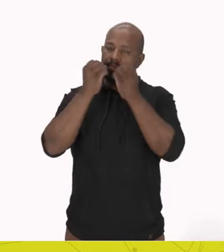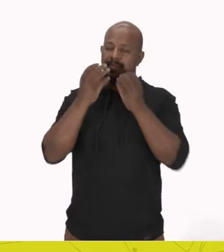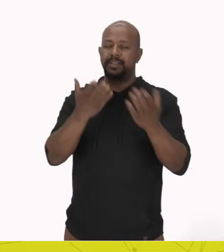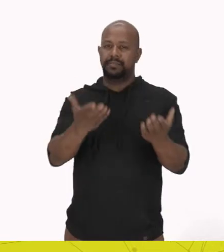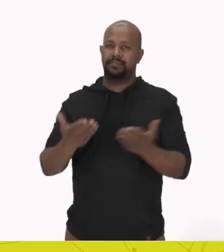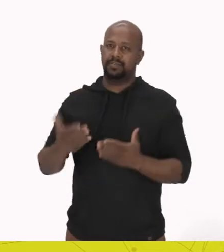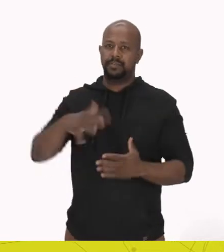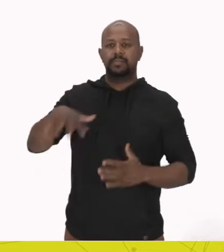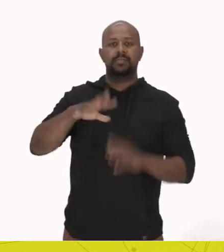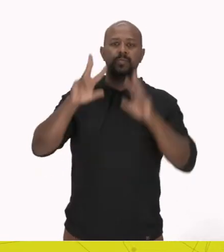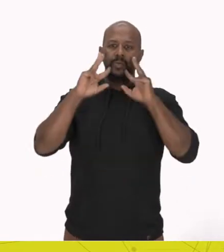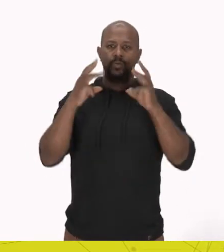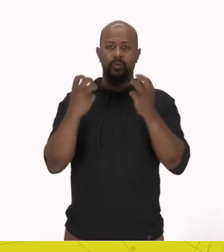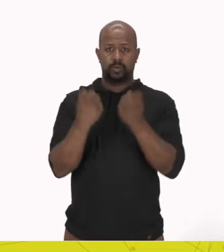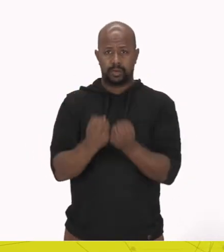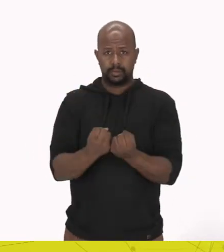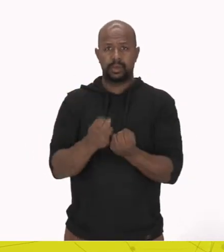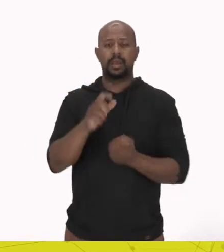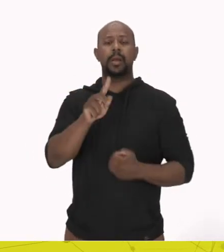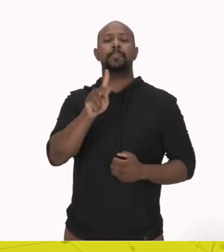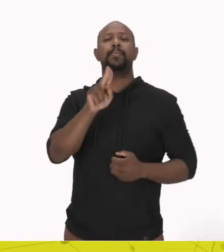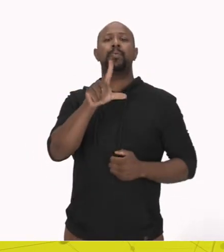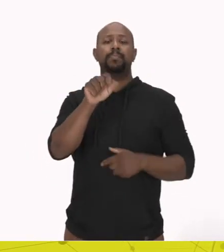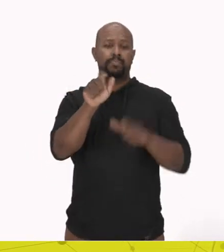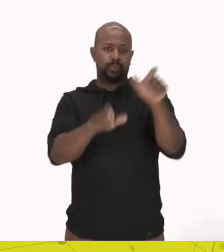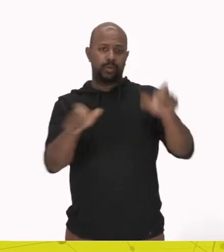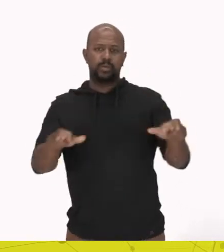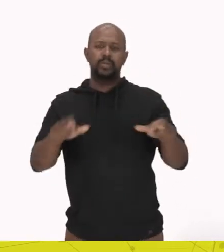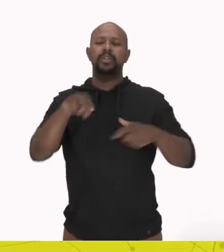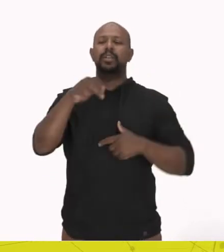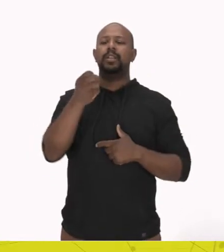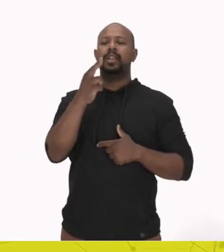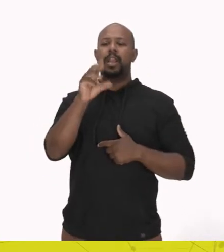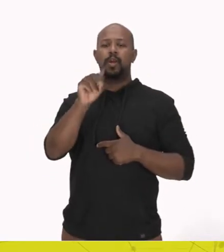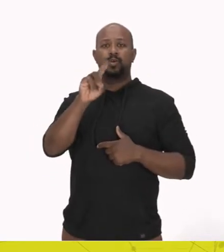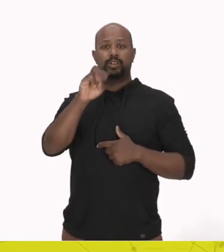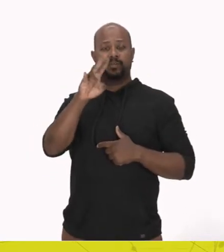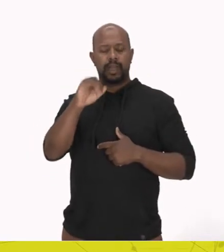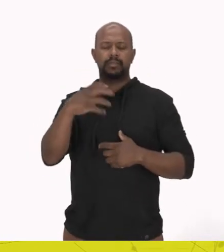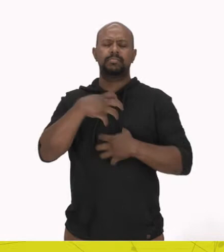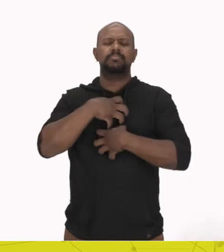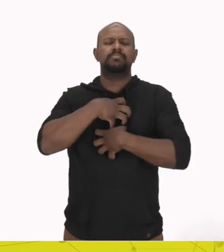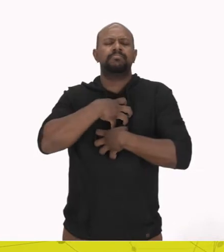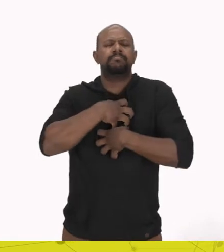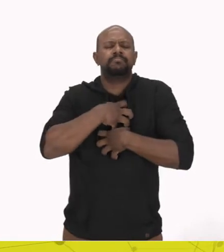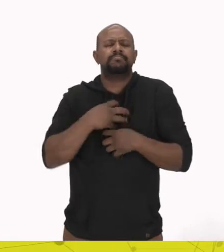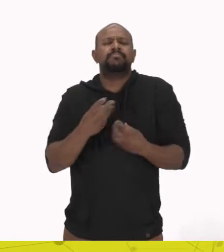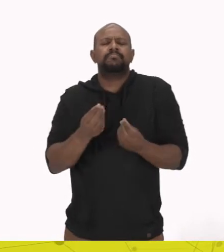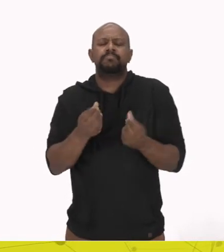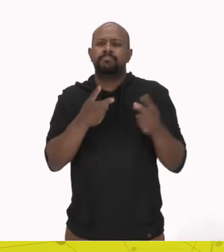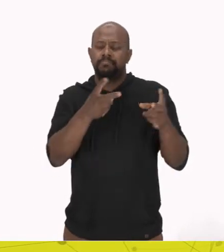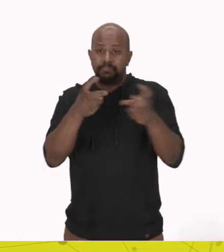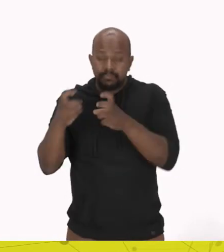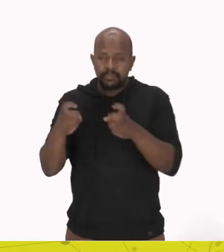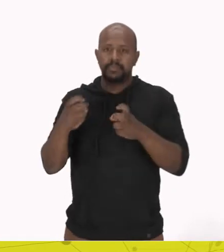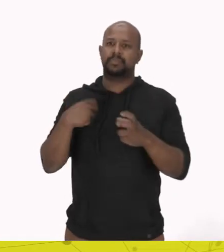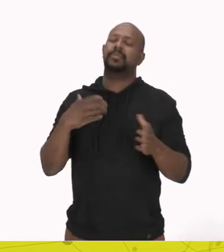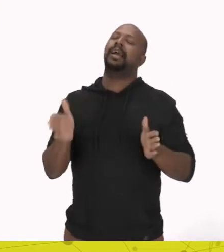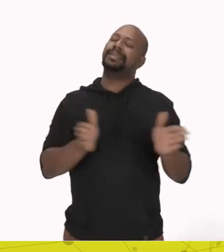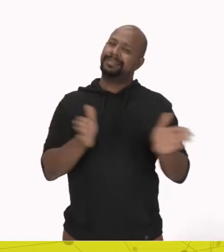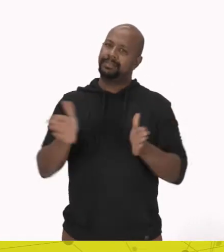Olá e bem-vindos ao workshop Públicos Neurodiversos, Sensorialidade, Percepção